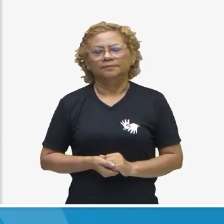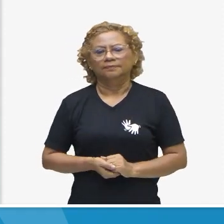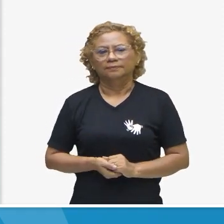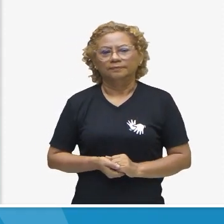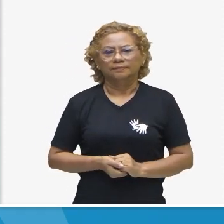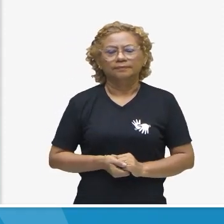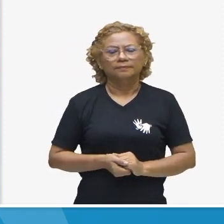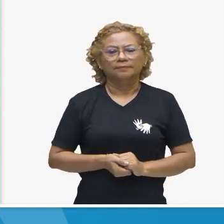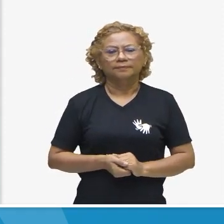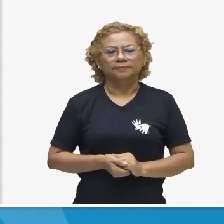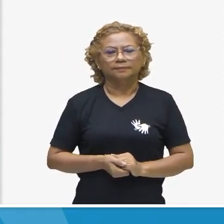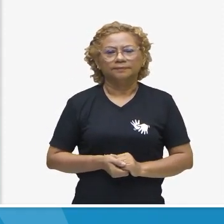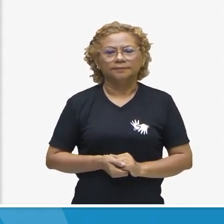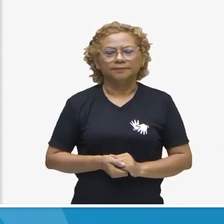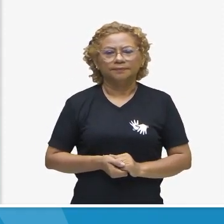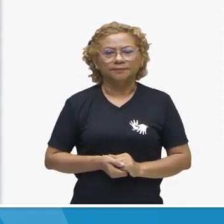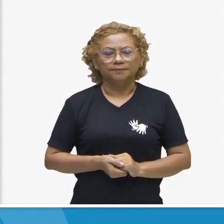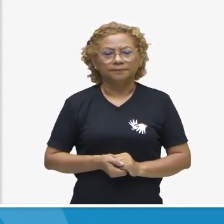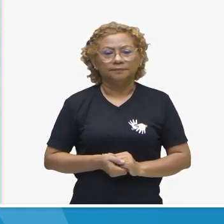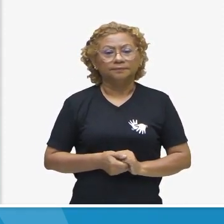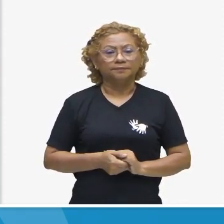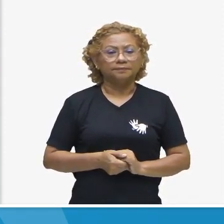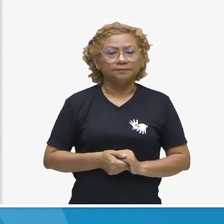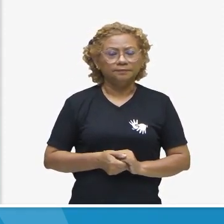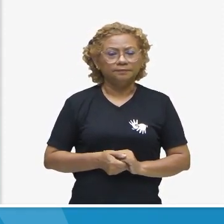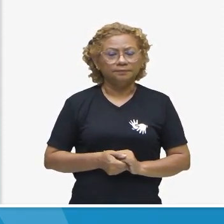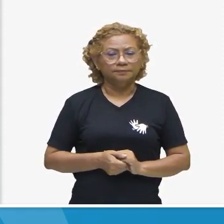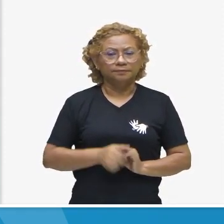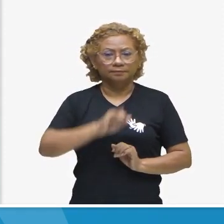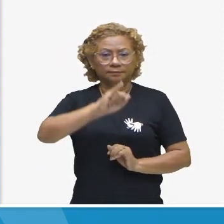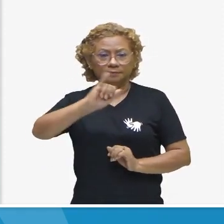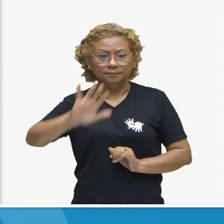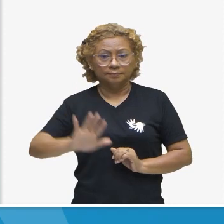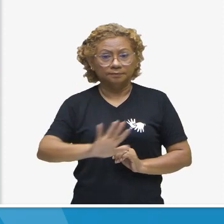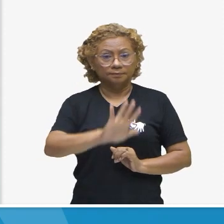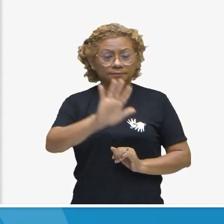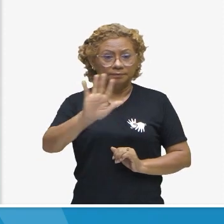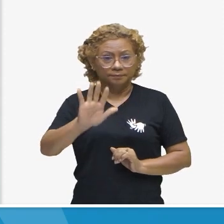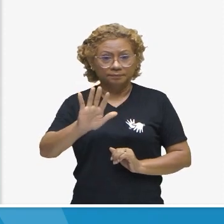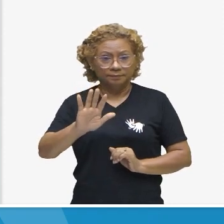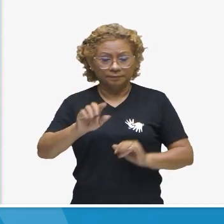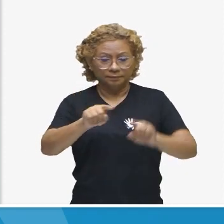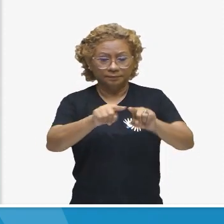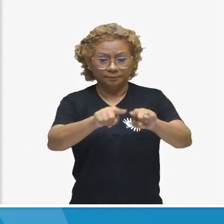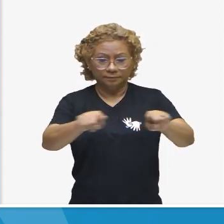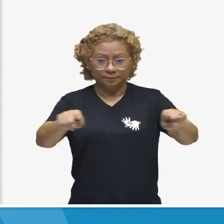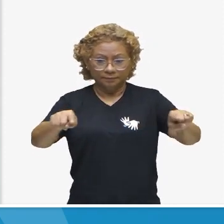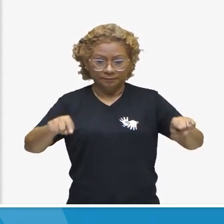A, a projeção ortogonal de um ponto A